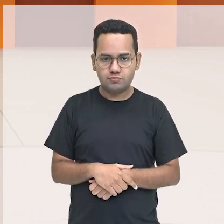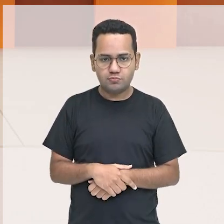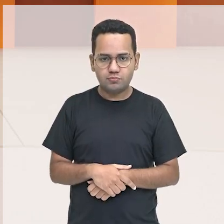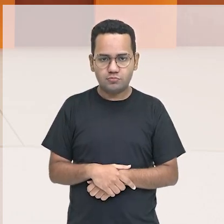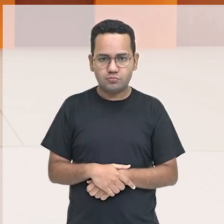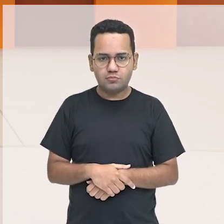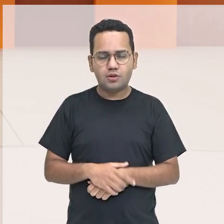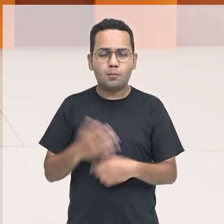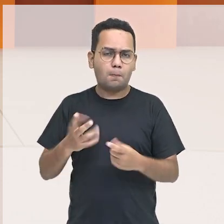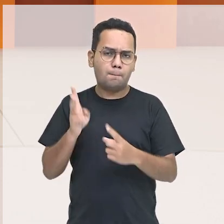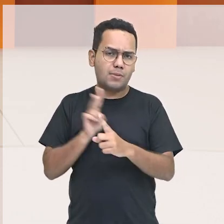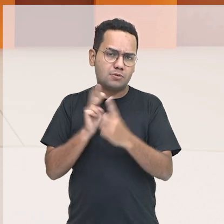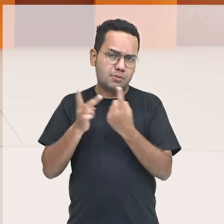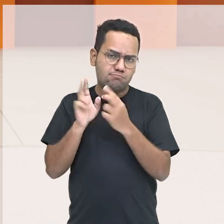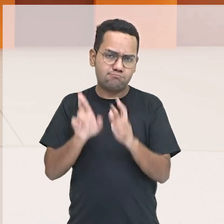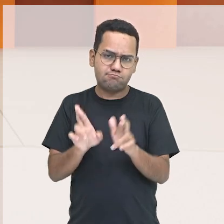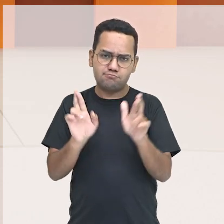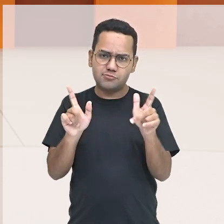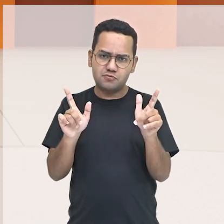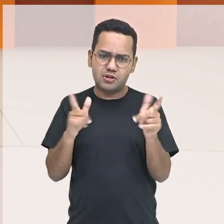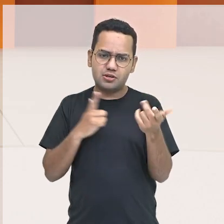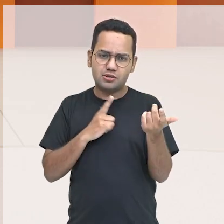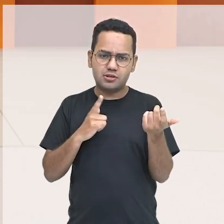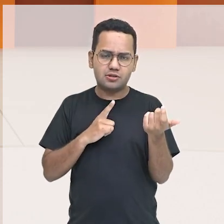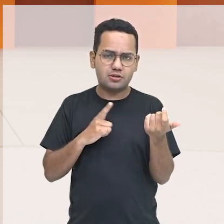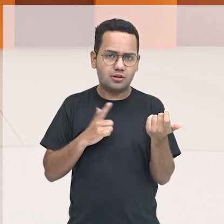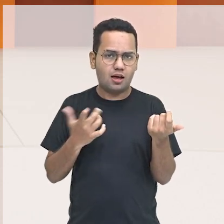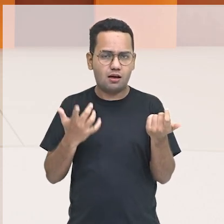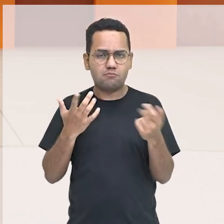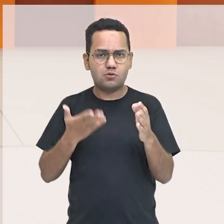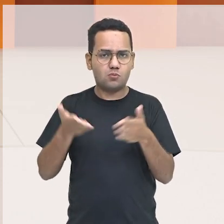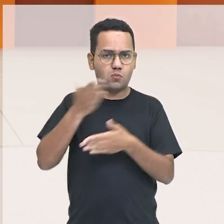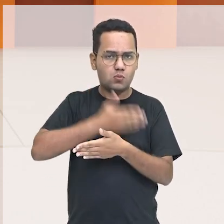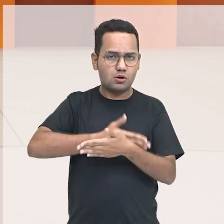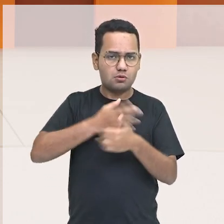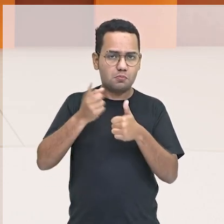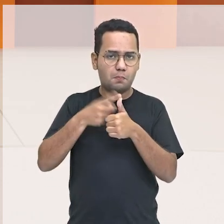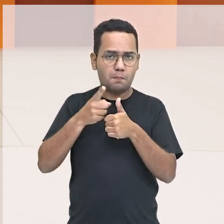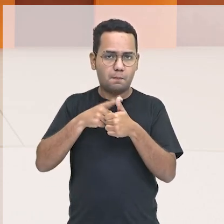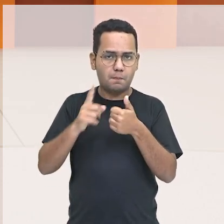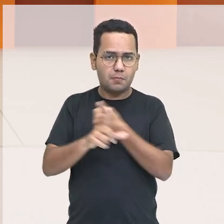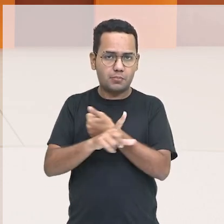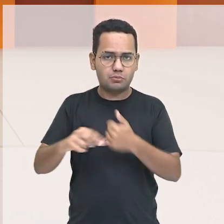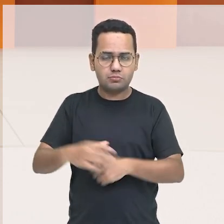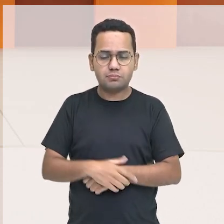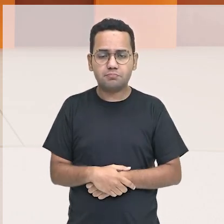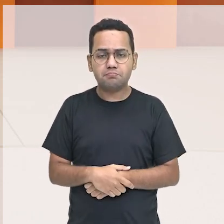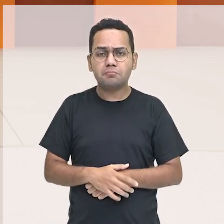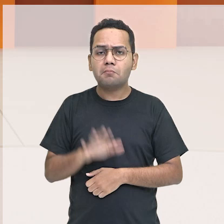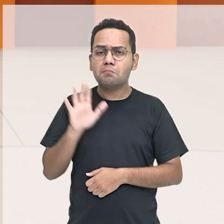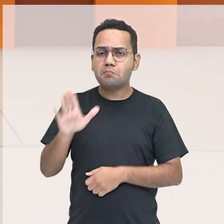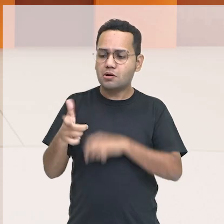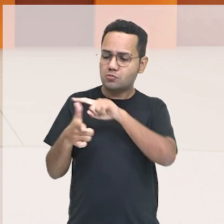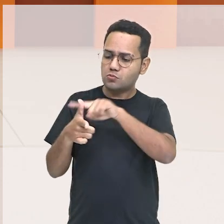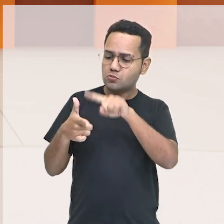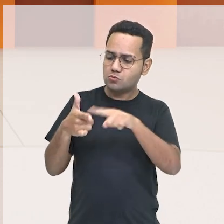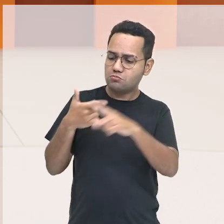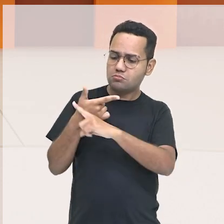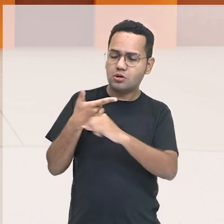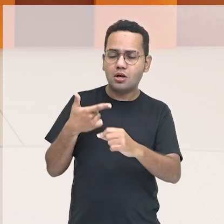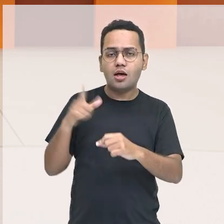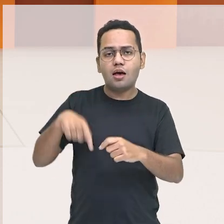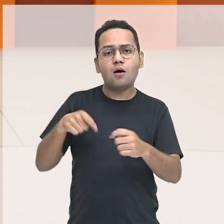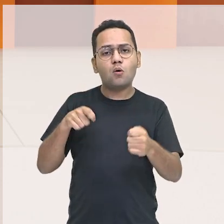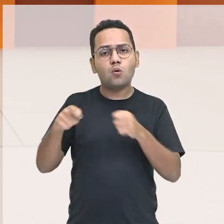concepção diferente de sociedade, né, diferente da de Durkheim, o controle social se dá dessa maneira.